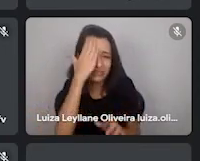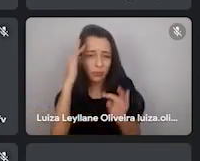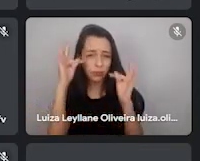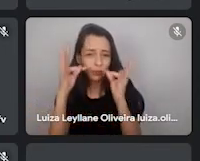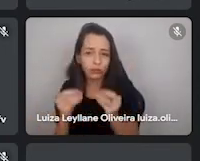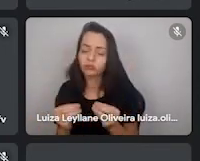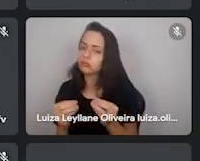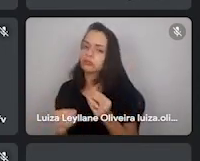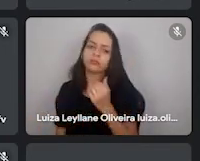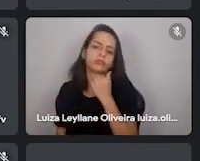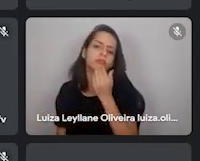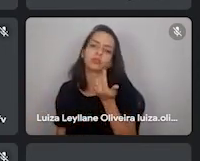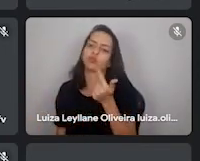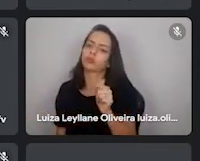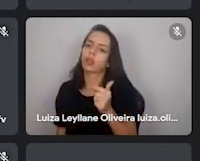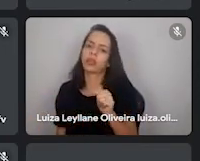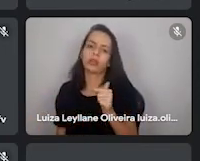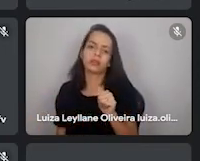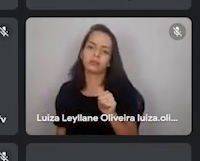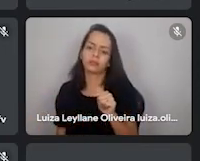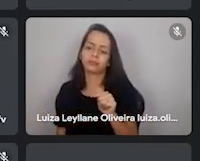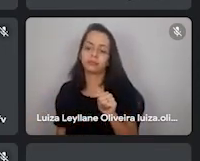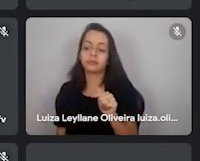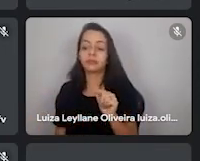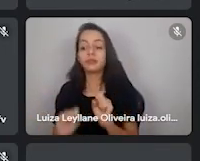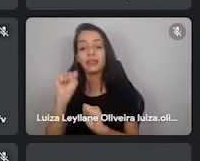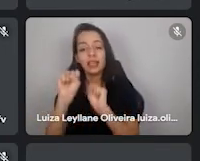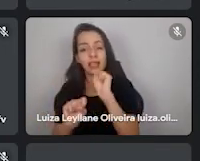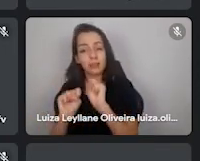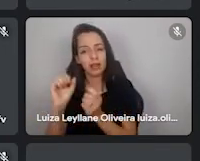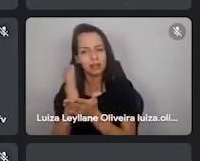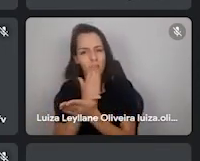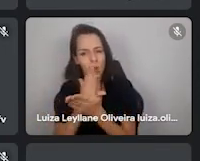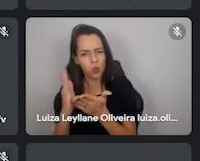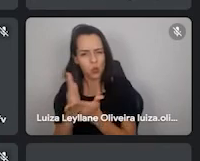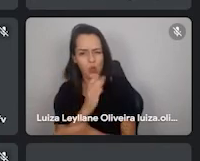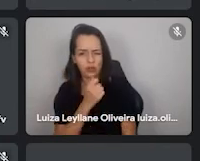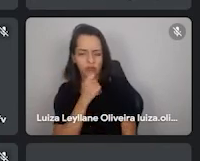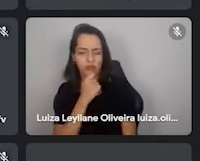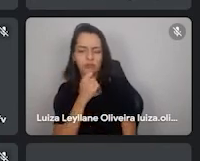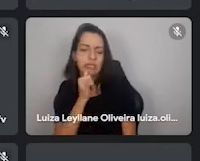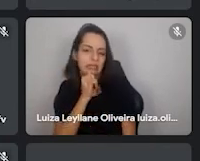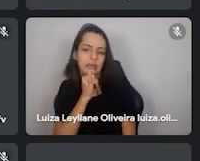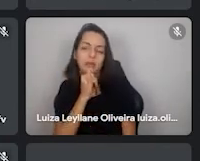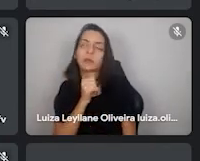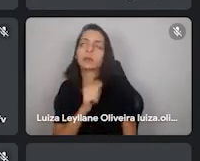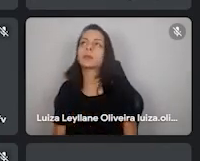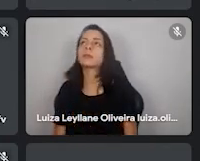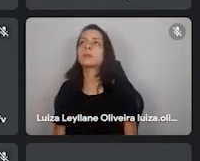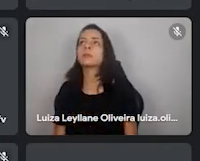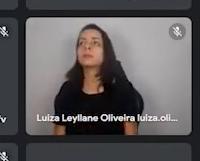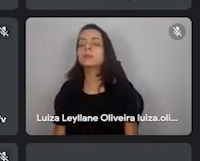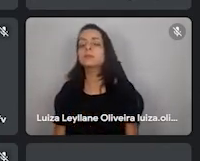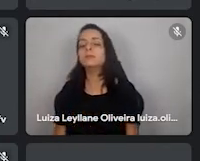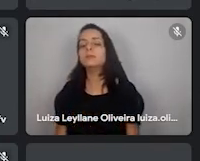Tem algumas empresas, por exemplo, que pega lá a parte de